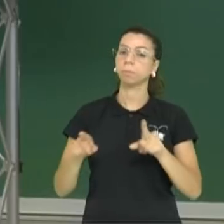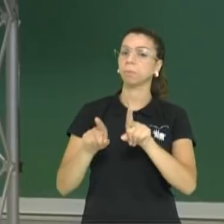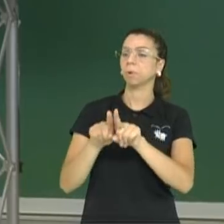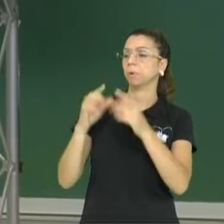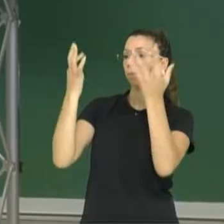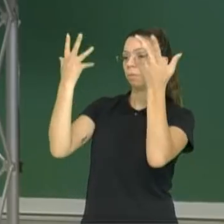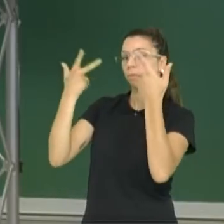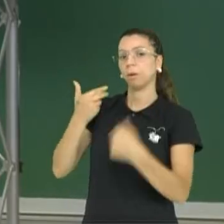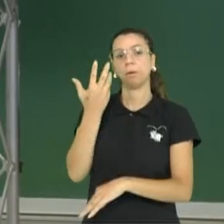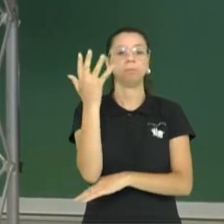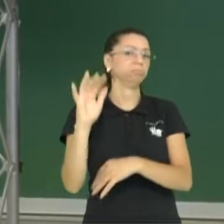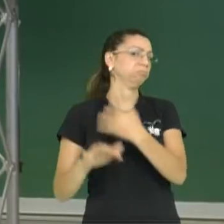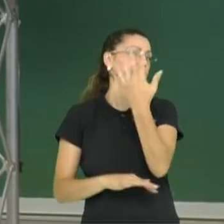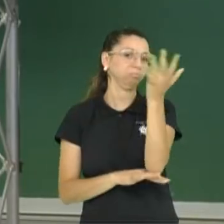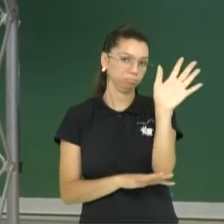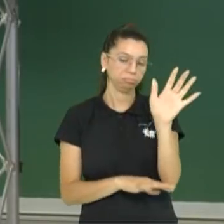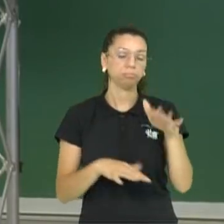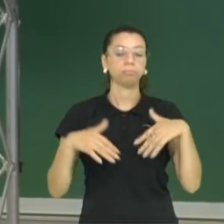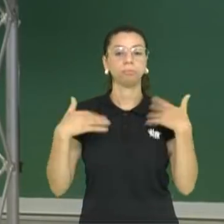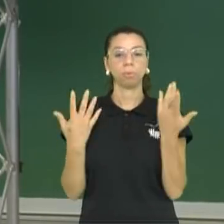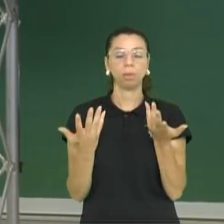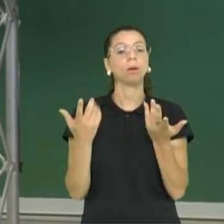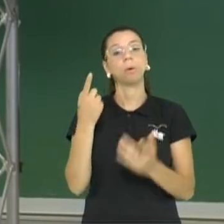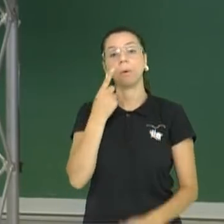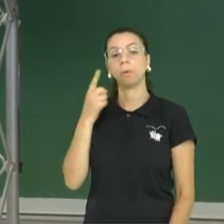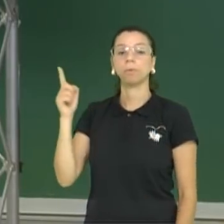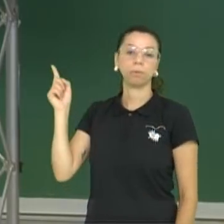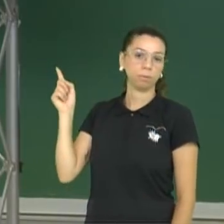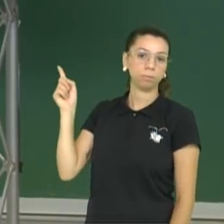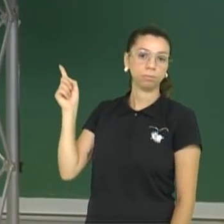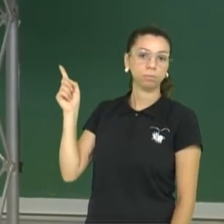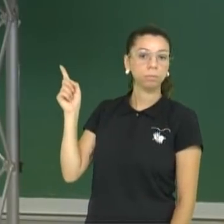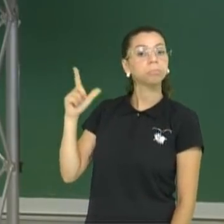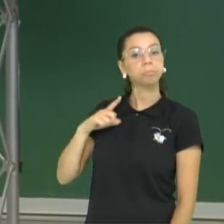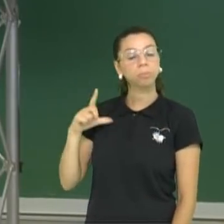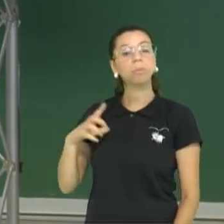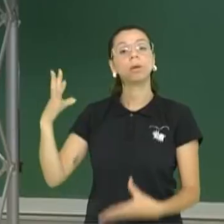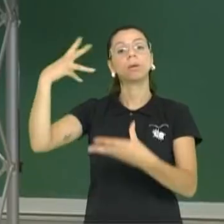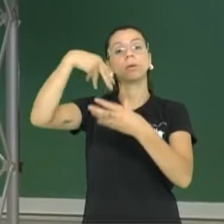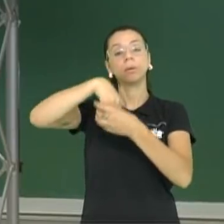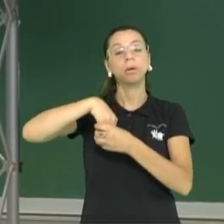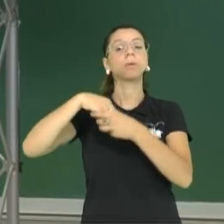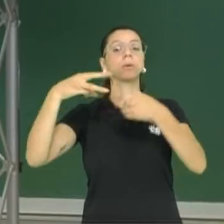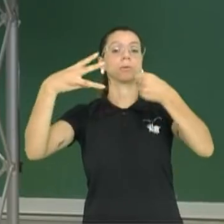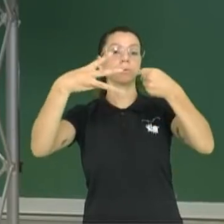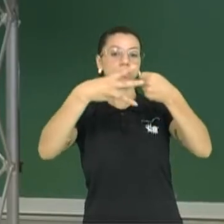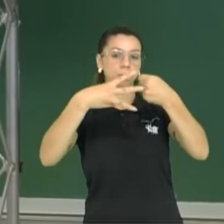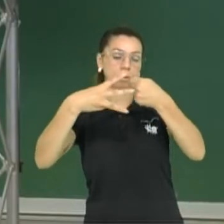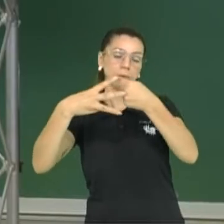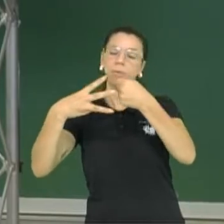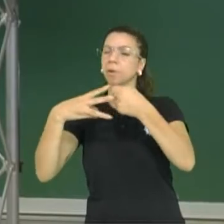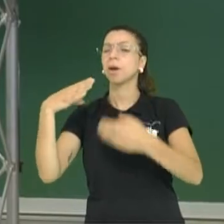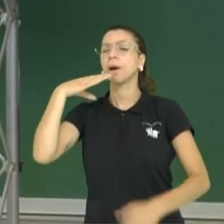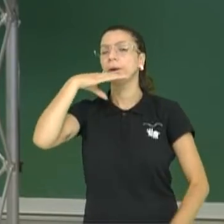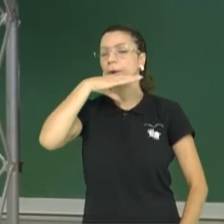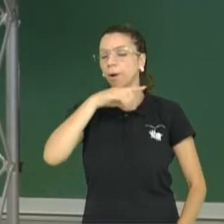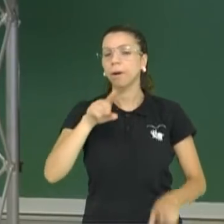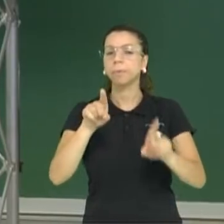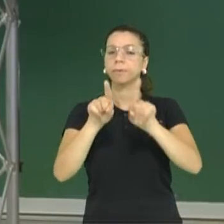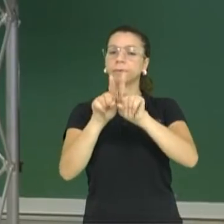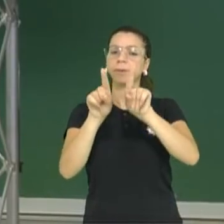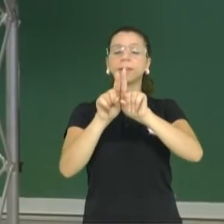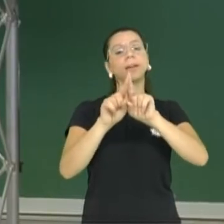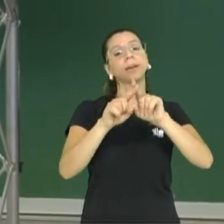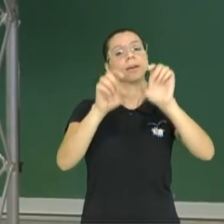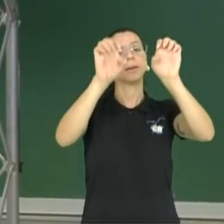nesta imagem são formados por células. E claro, existem estruturas, organismos, que